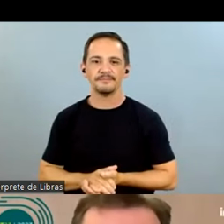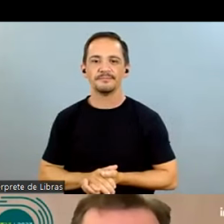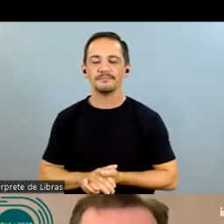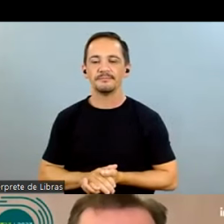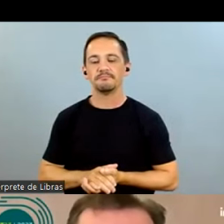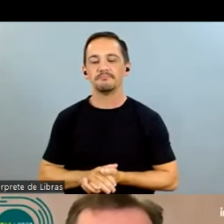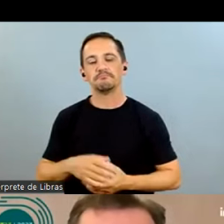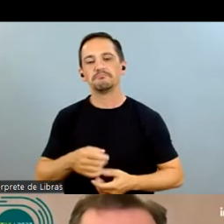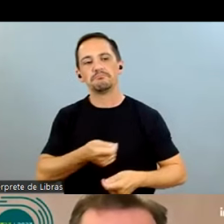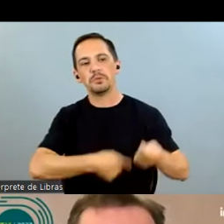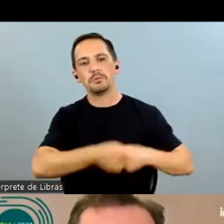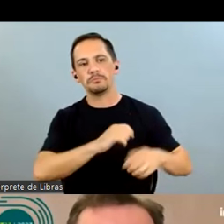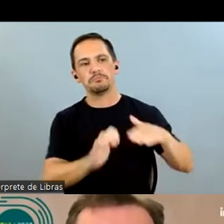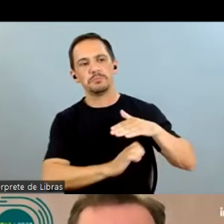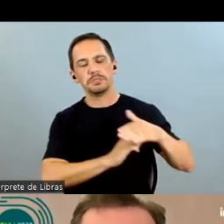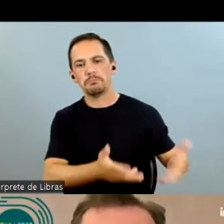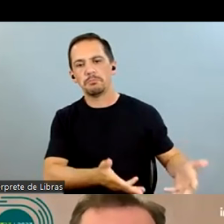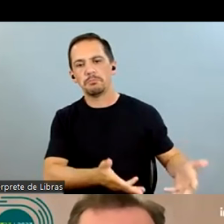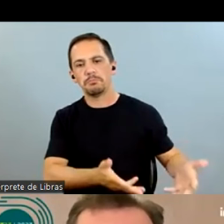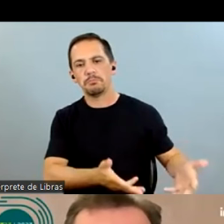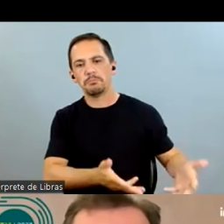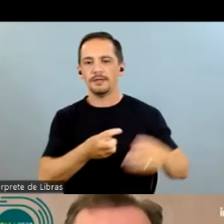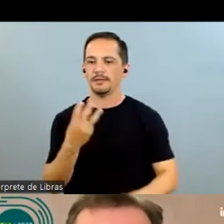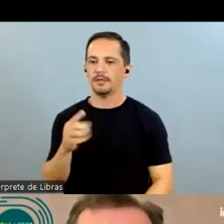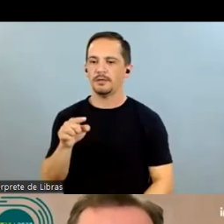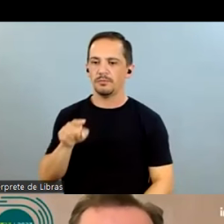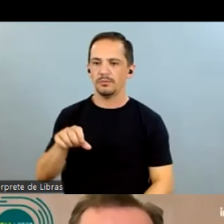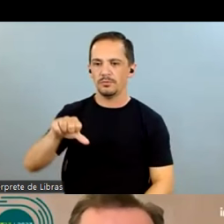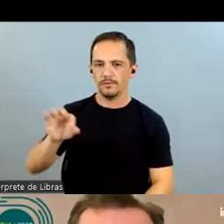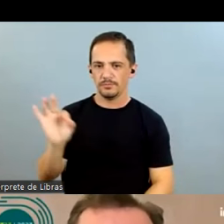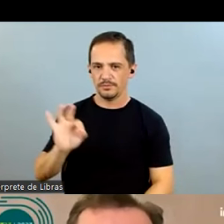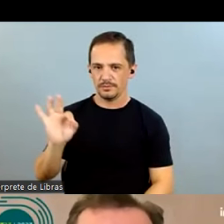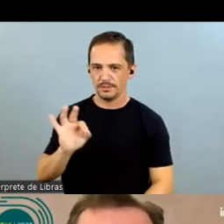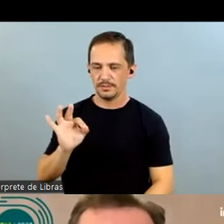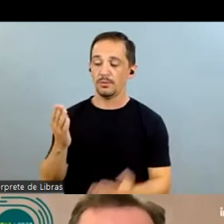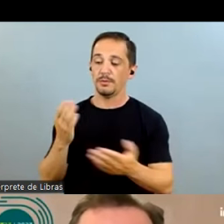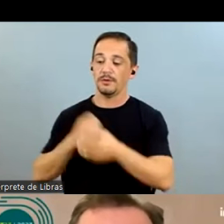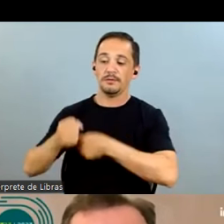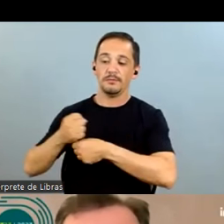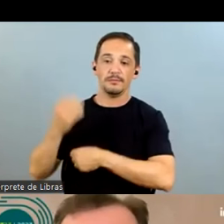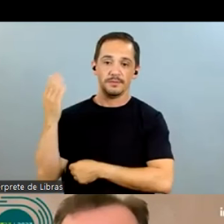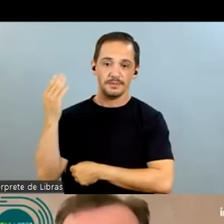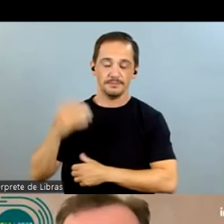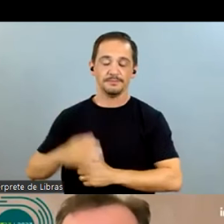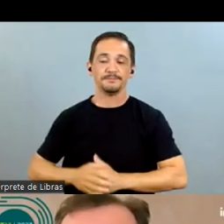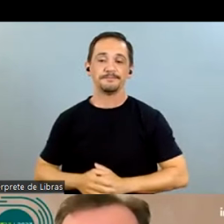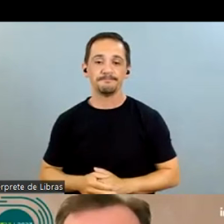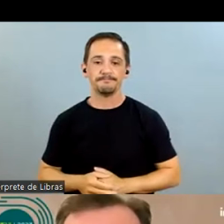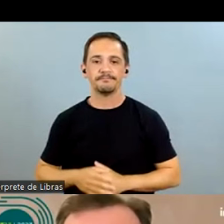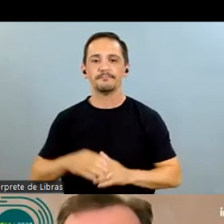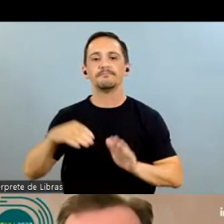evolução importante aqui de 3.9% em relação ao quarto trimestre do ano passado e uma queda de